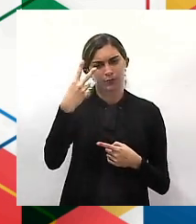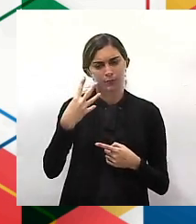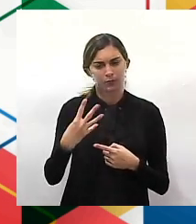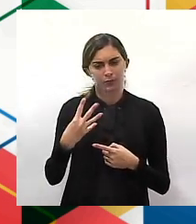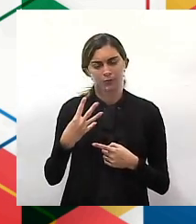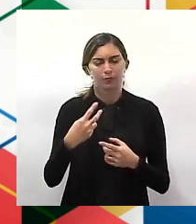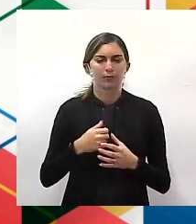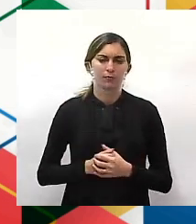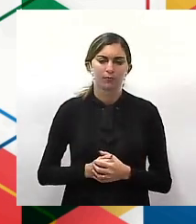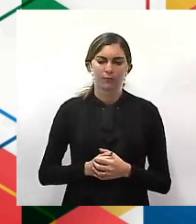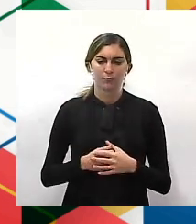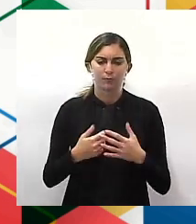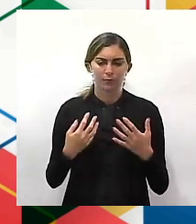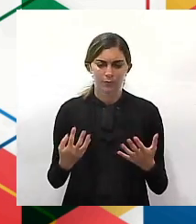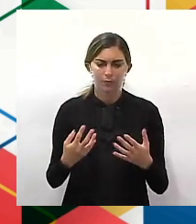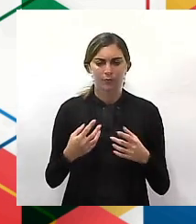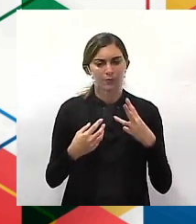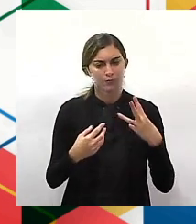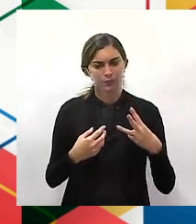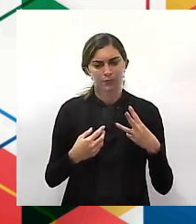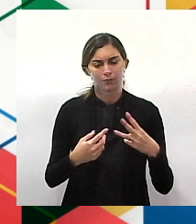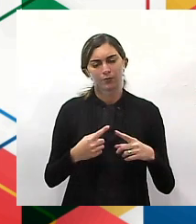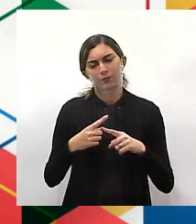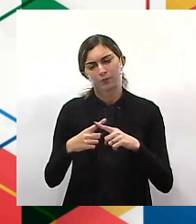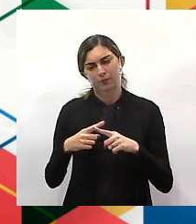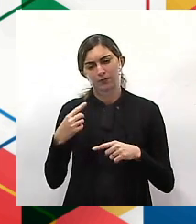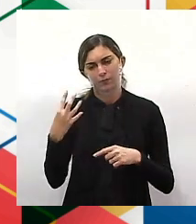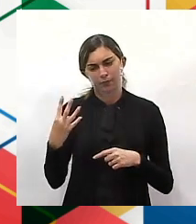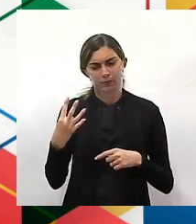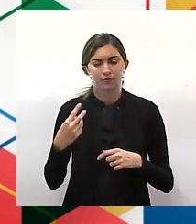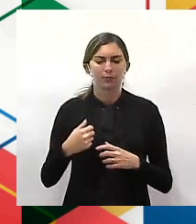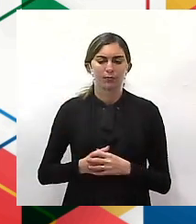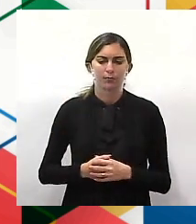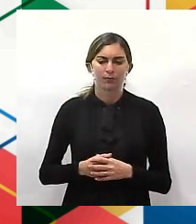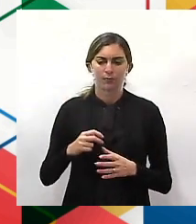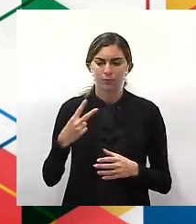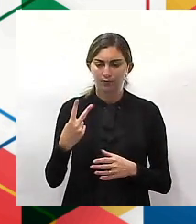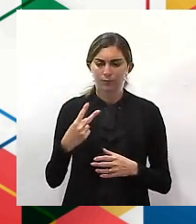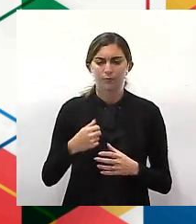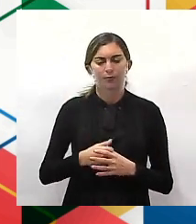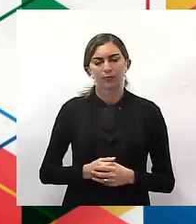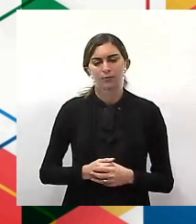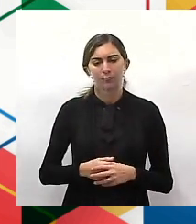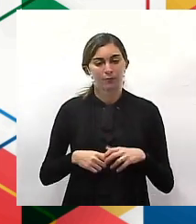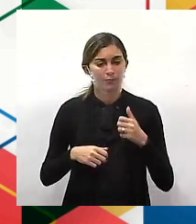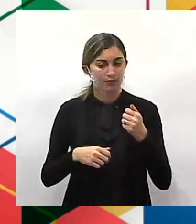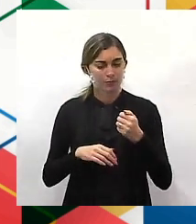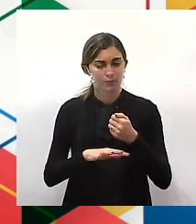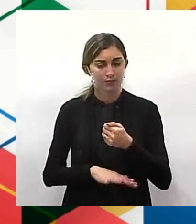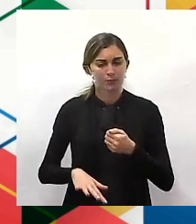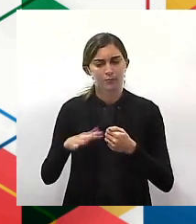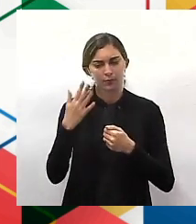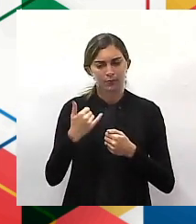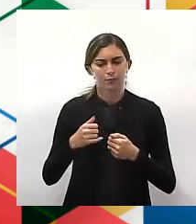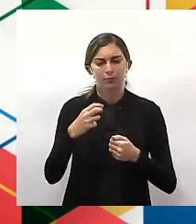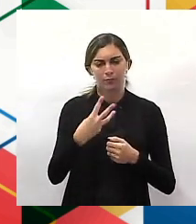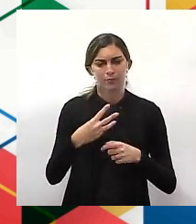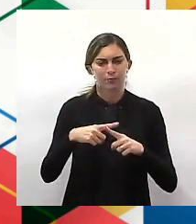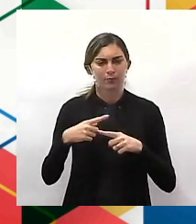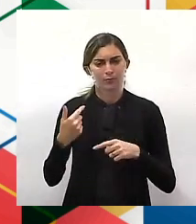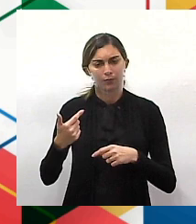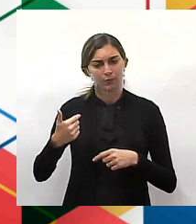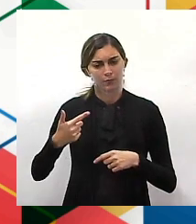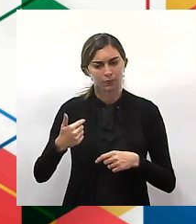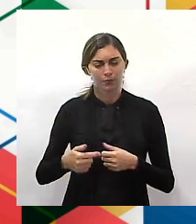dá 4. Do 3 até o 7, 4 unidades. Então aqui 4 dividido por 2. E a gente sabe que 3 vezes 4 é